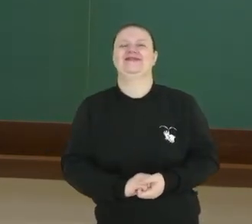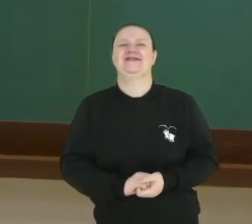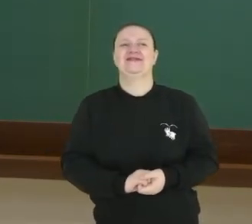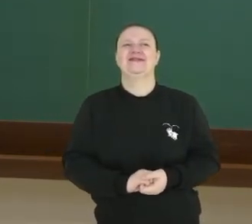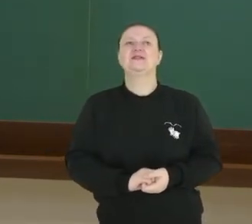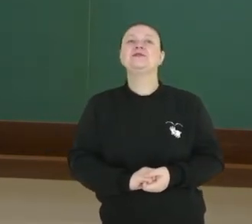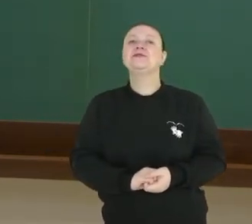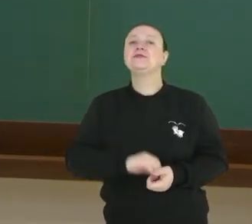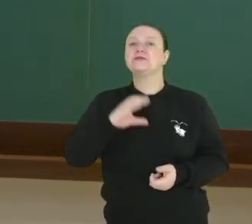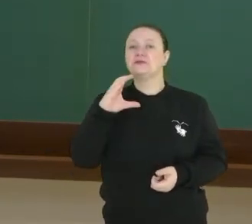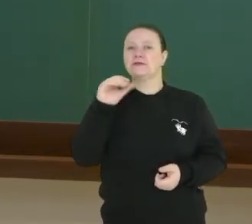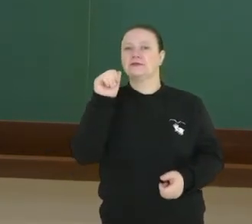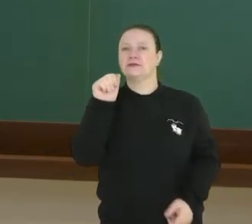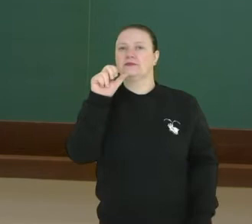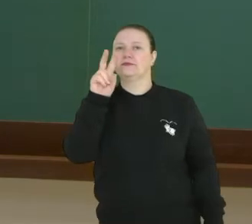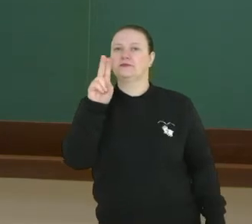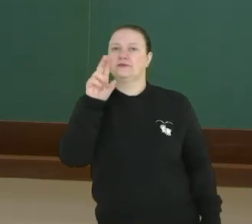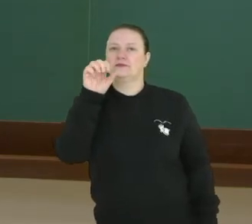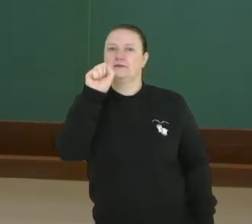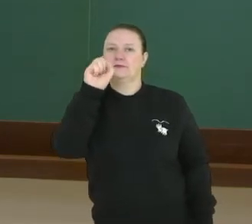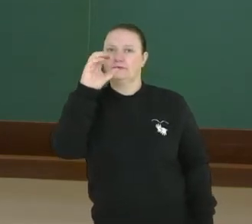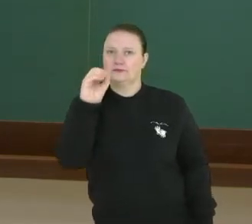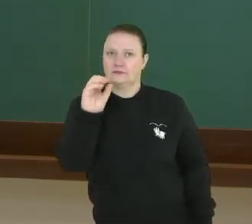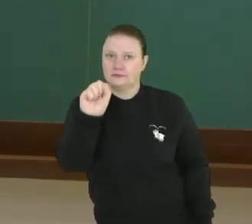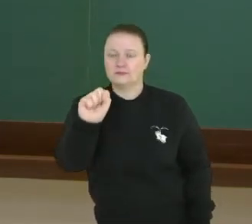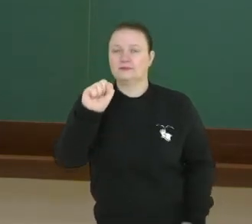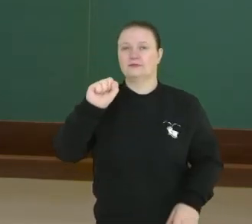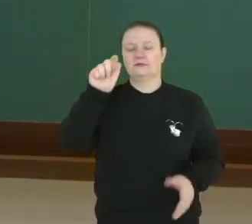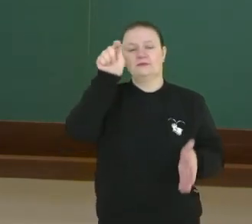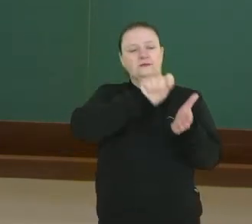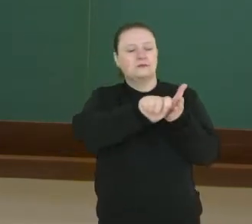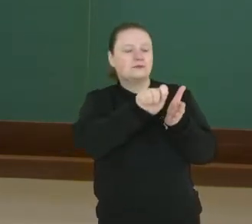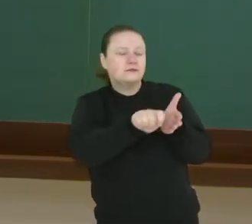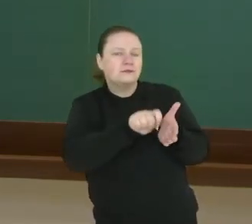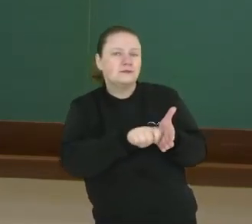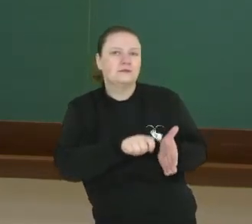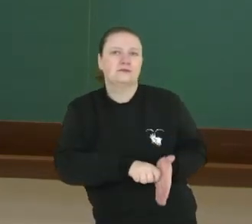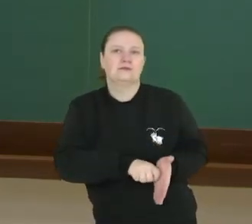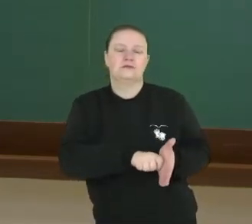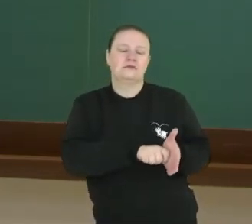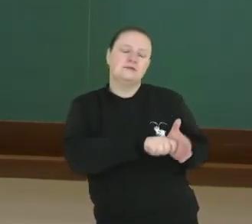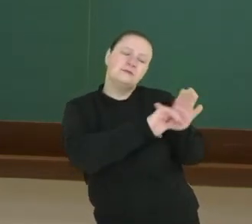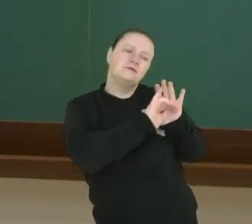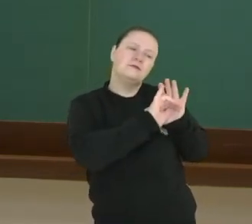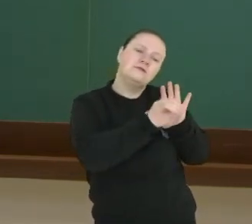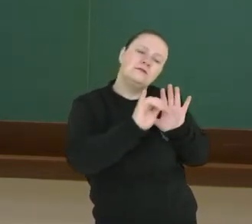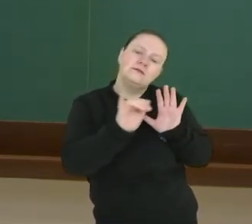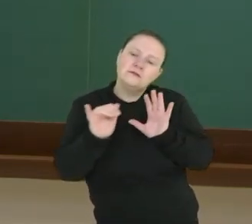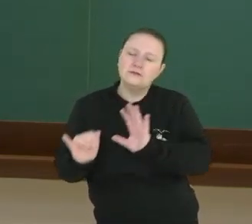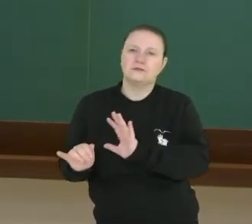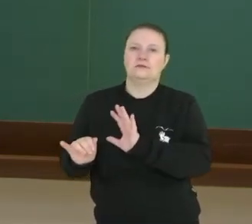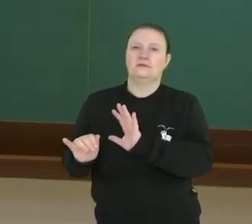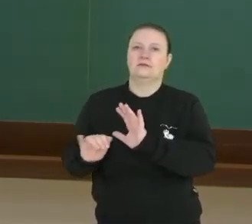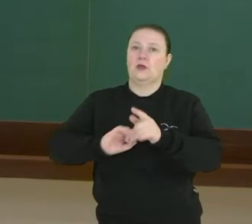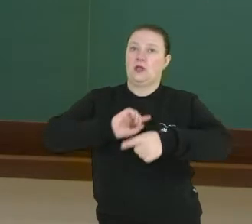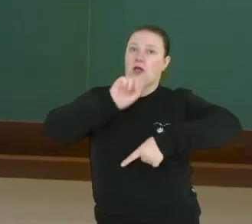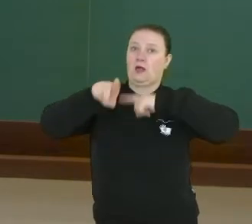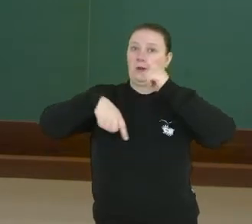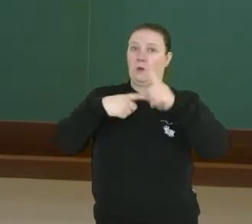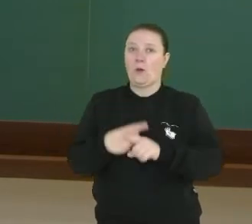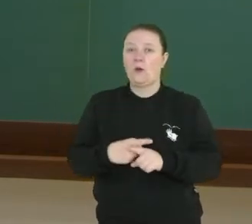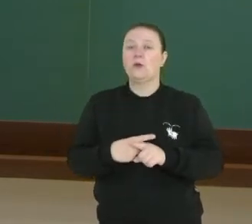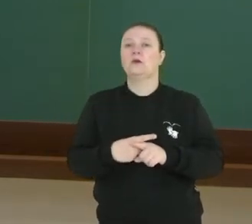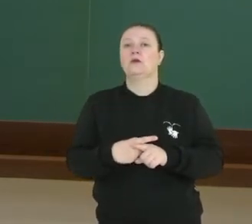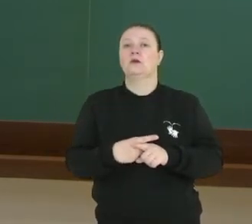Os causos, como já foi falado, eles foram escritos para serem contados originalmente. Depois eles adquiriram